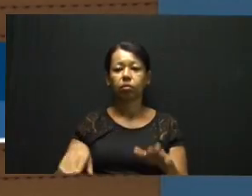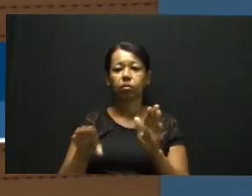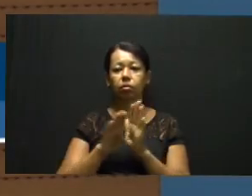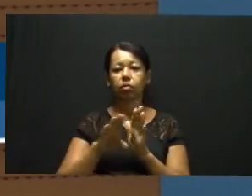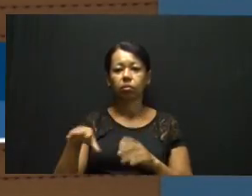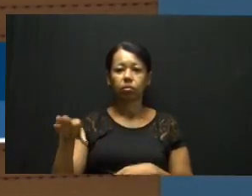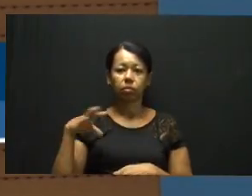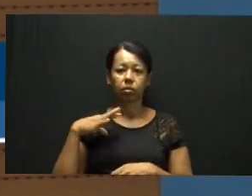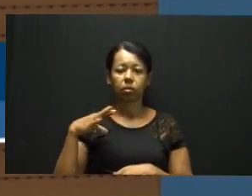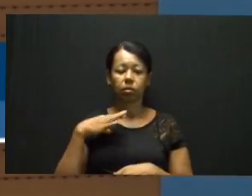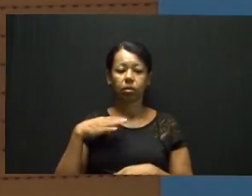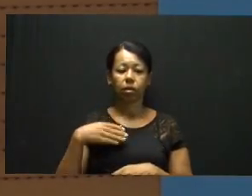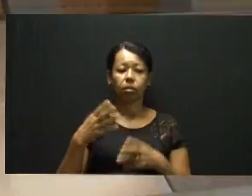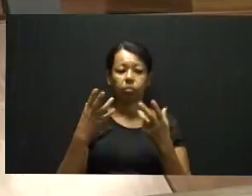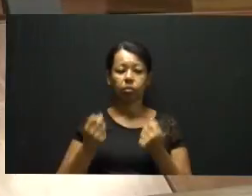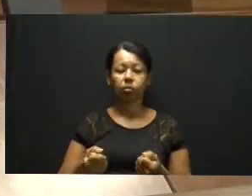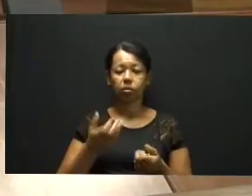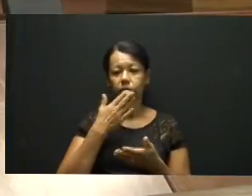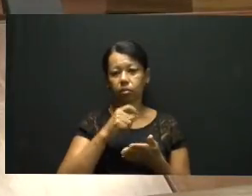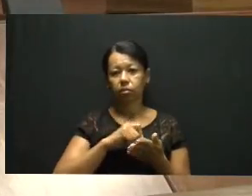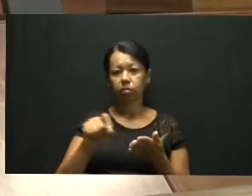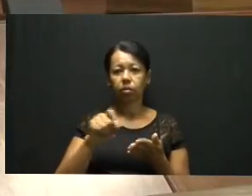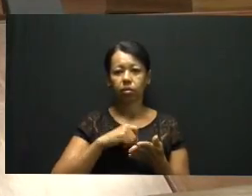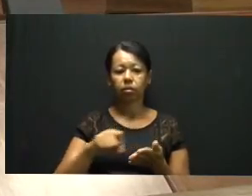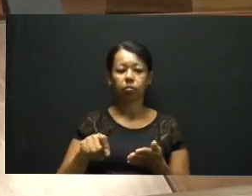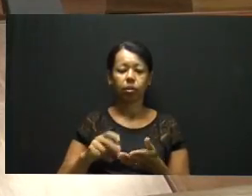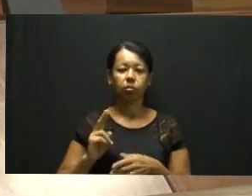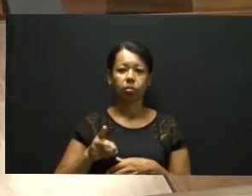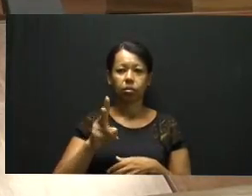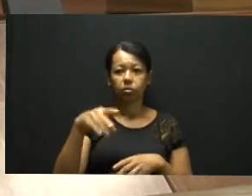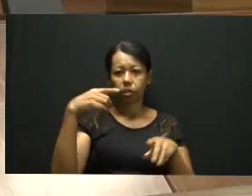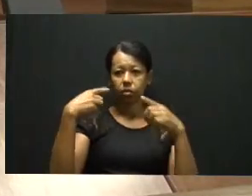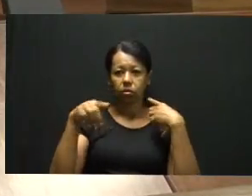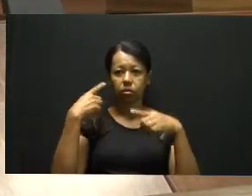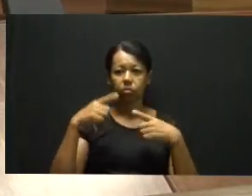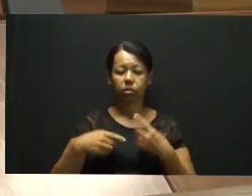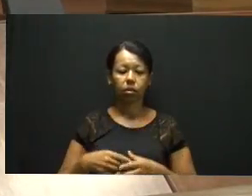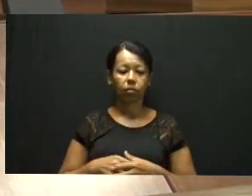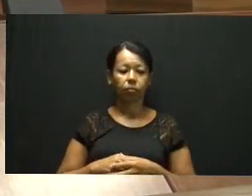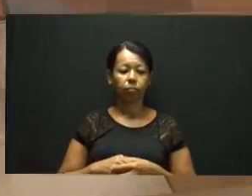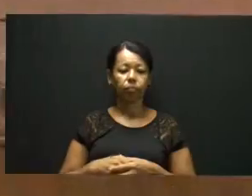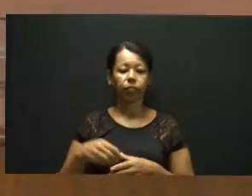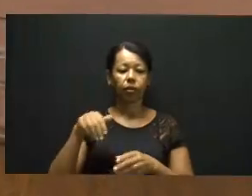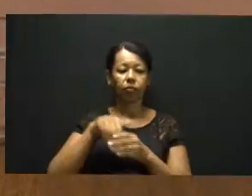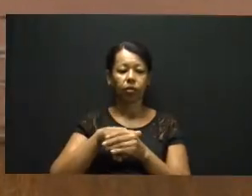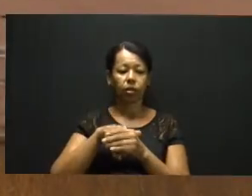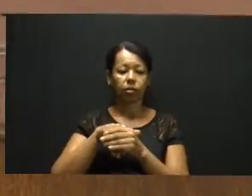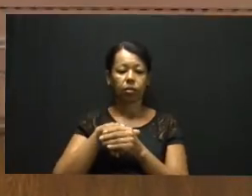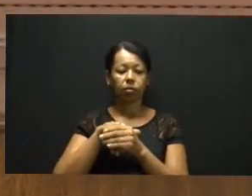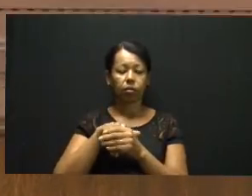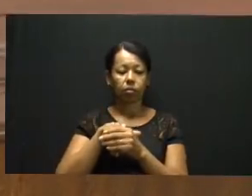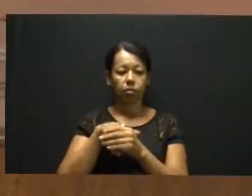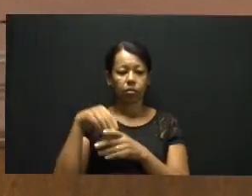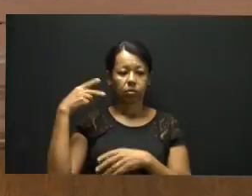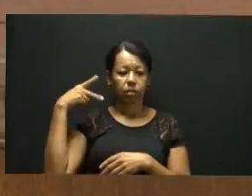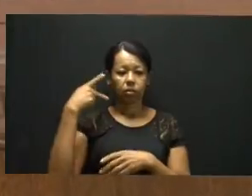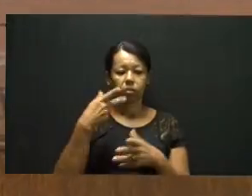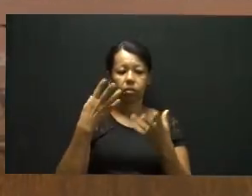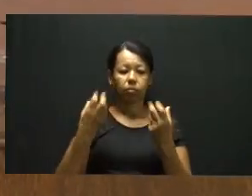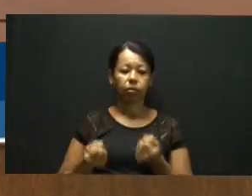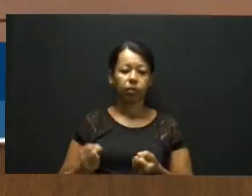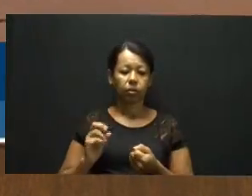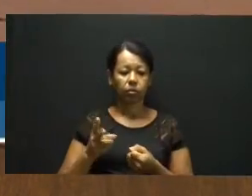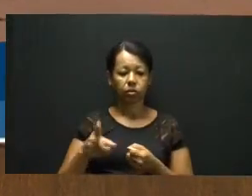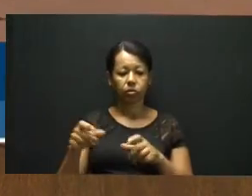peço a aprovação desse requerimento. Continua em discussão. Em votação. Vereador, sobre a